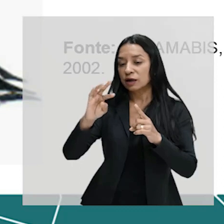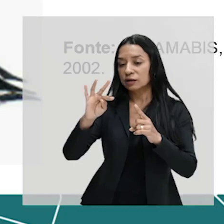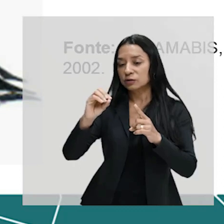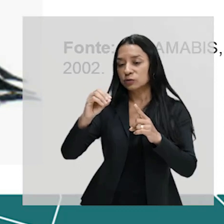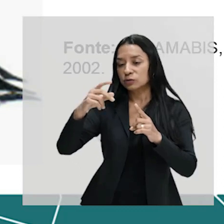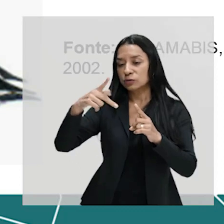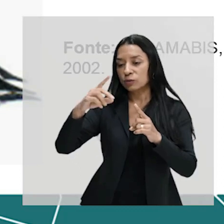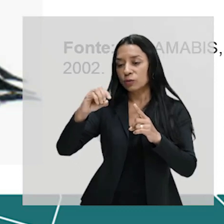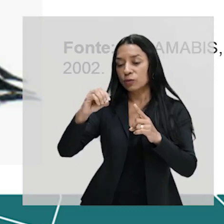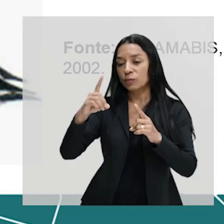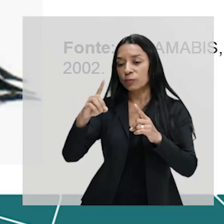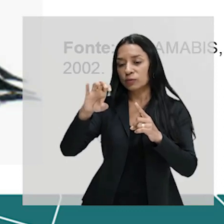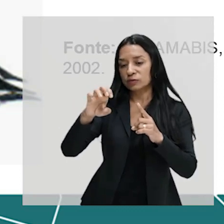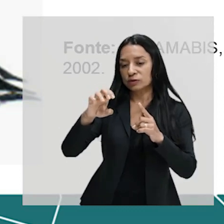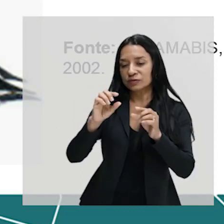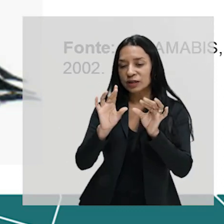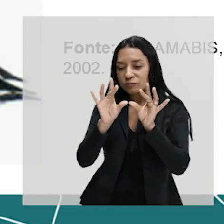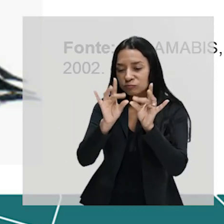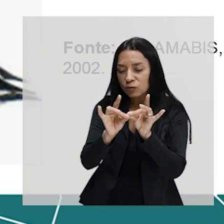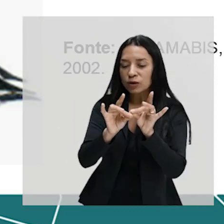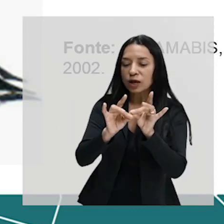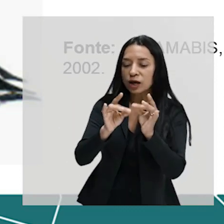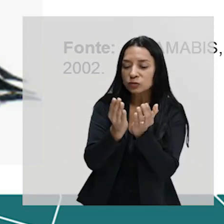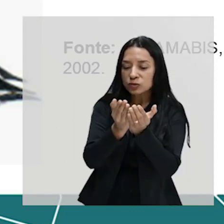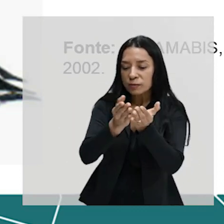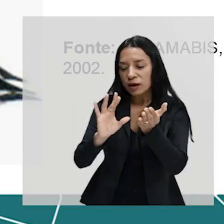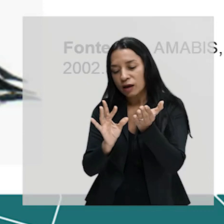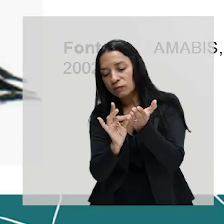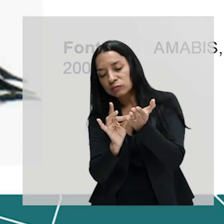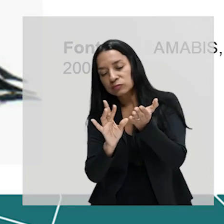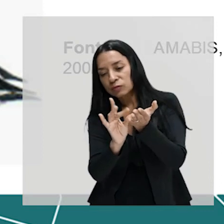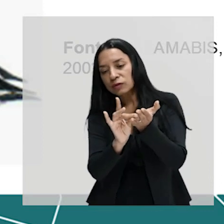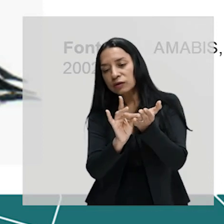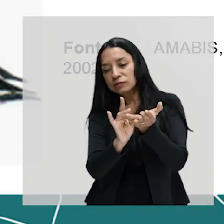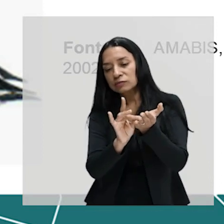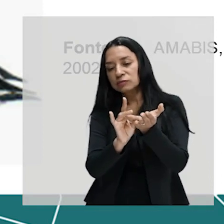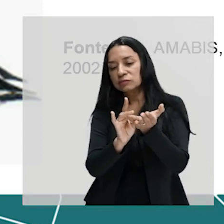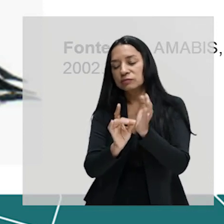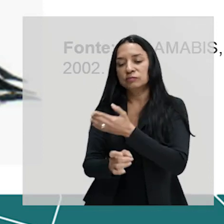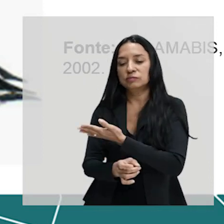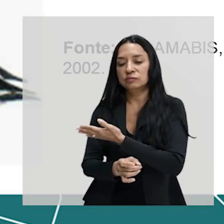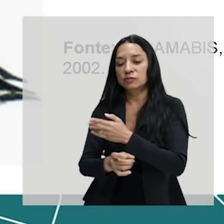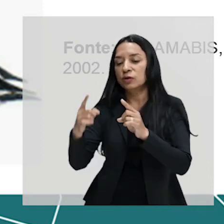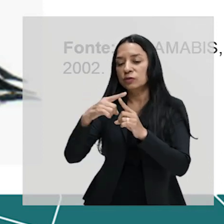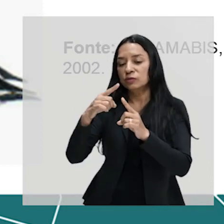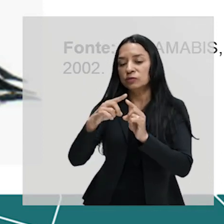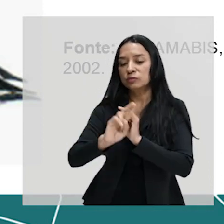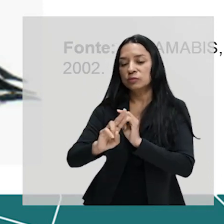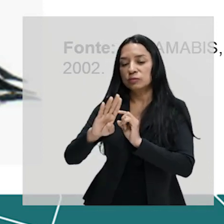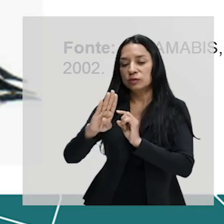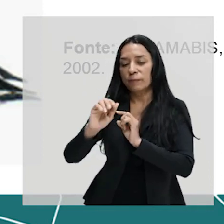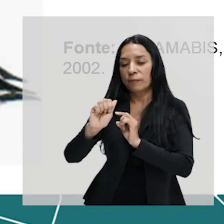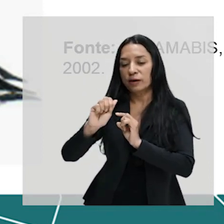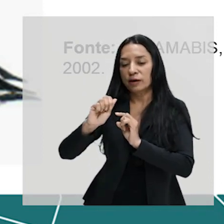árvores de navios e esse tipo aquele é chamado de bernacles Ok então